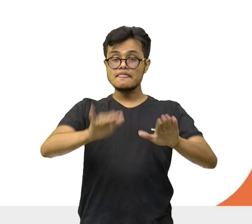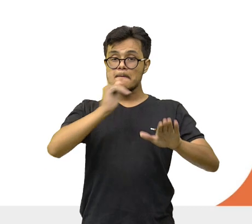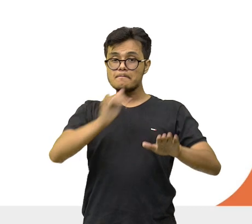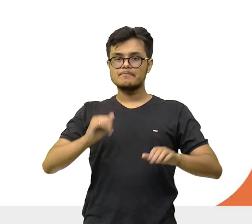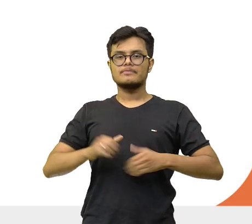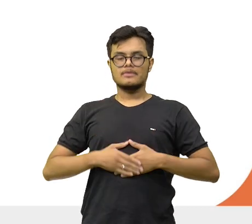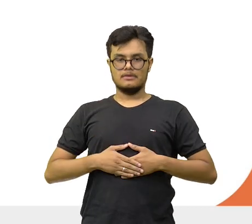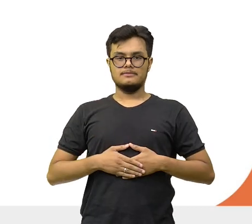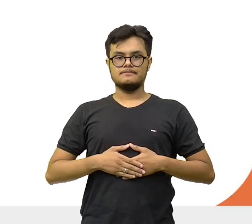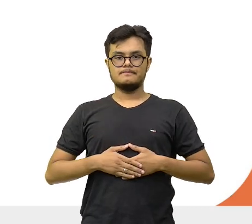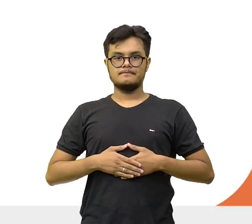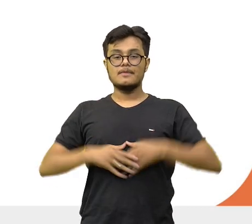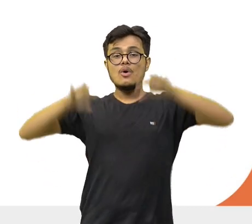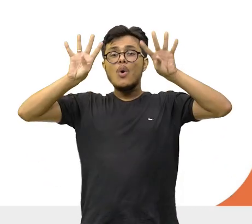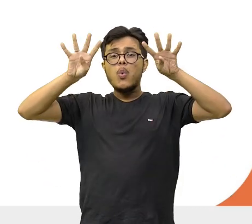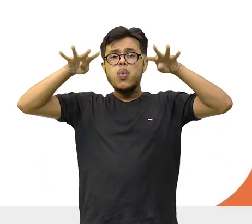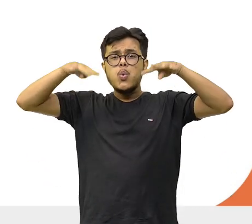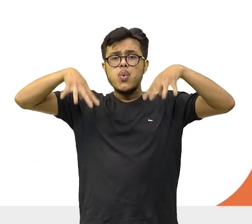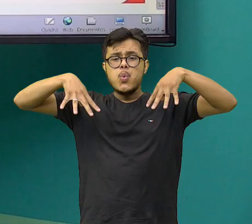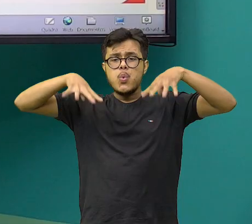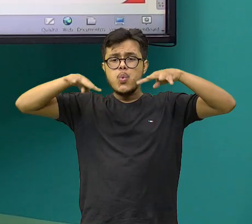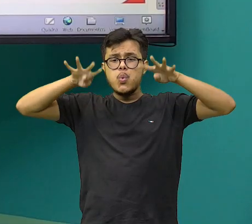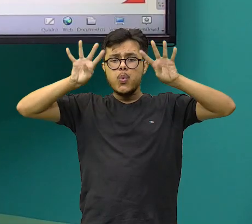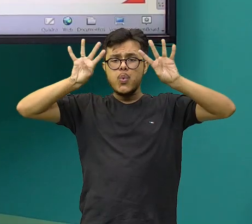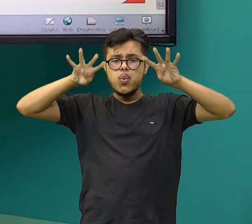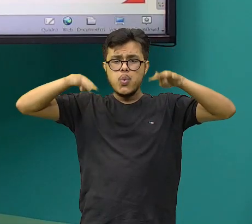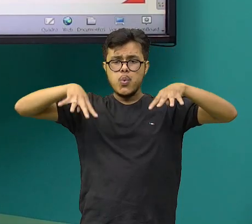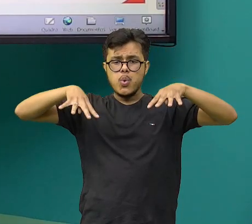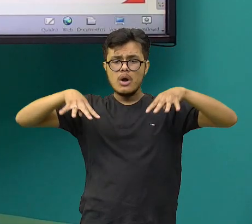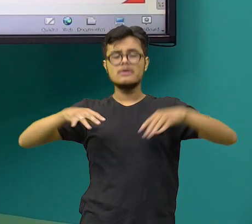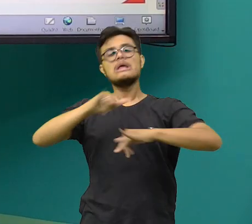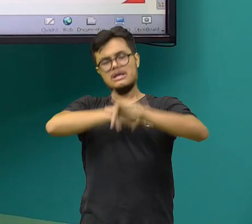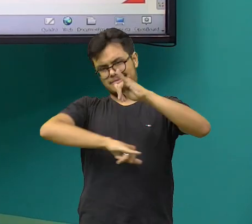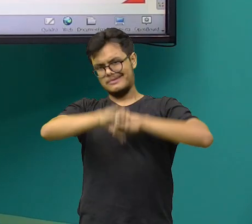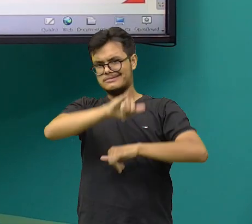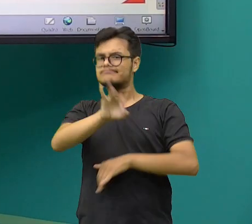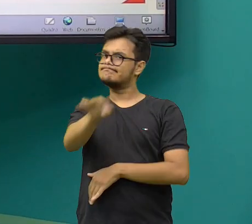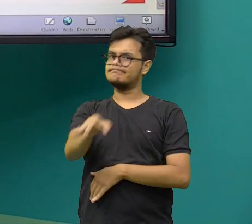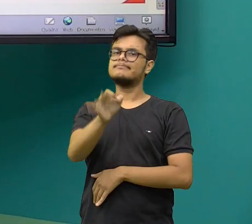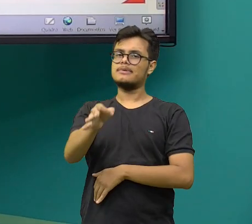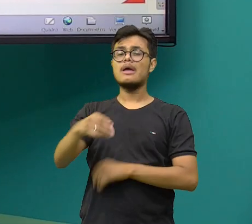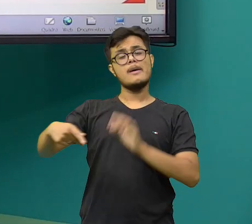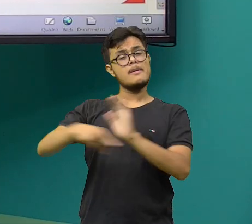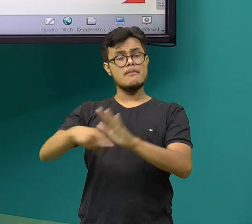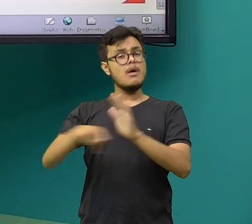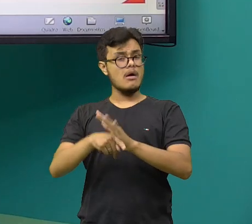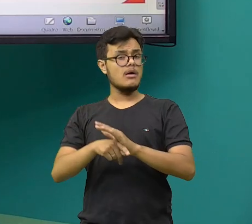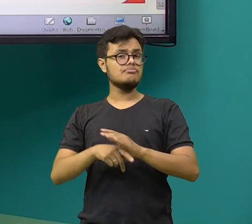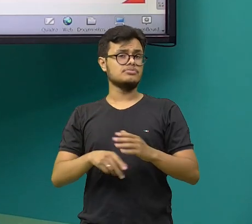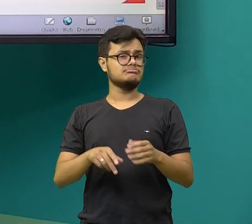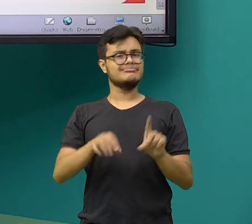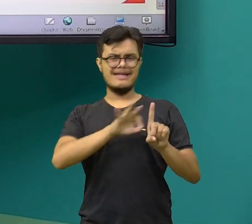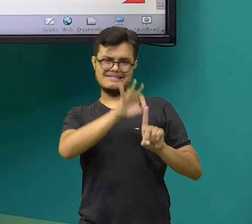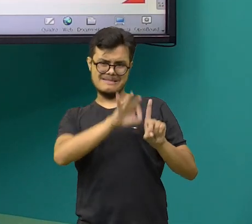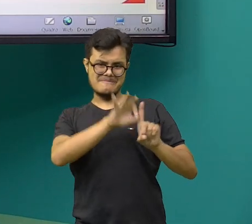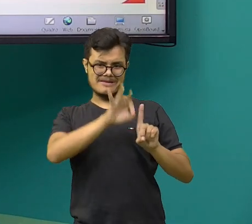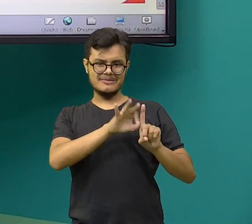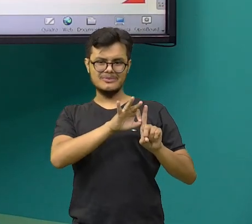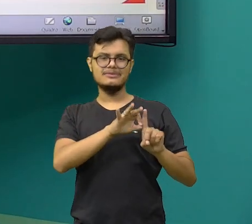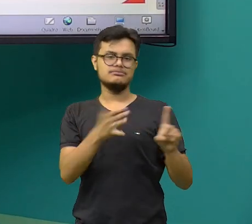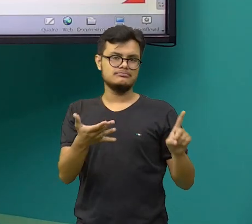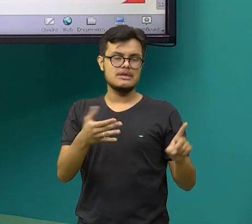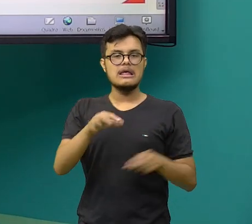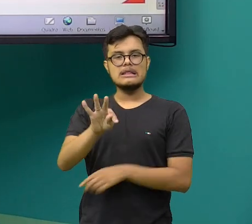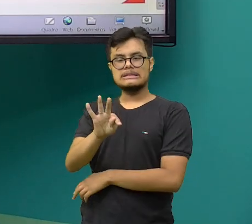refrigeradores e ar-condicionados também são um tipo de máquina térmica. Olha, interessante isso. Nós,